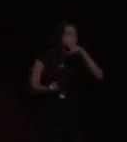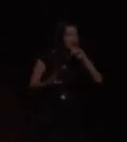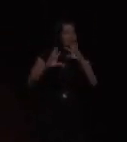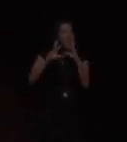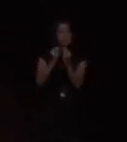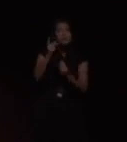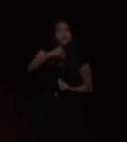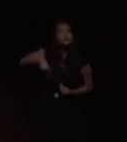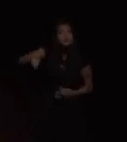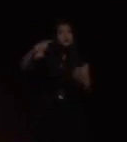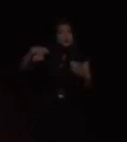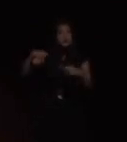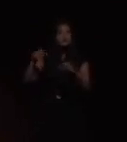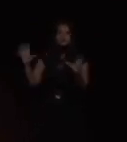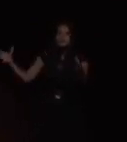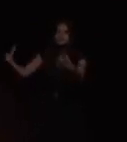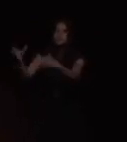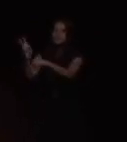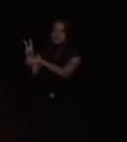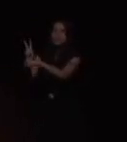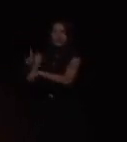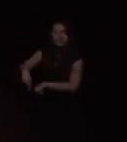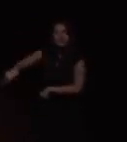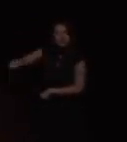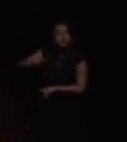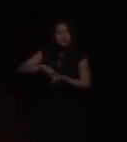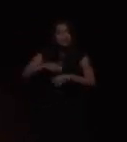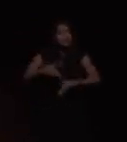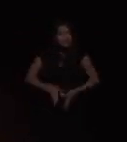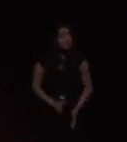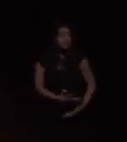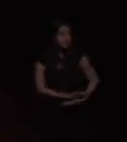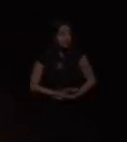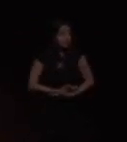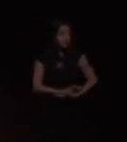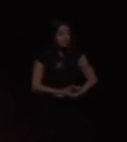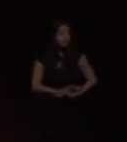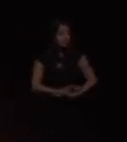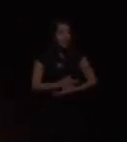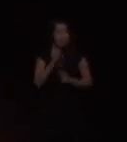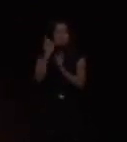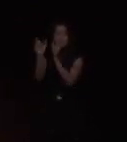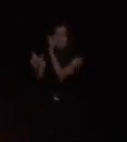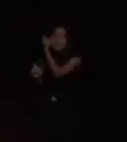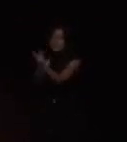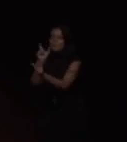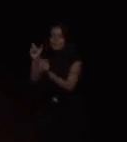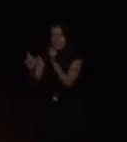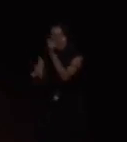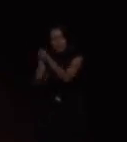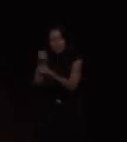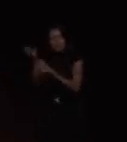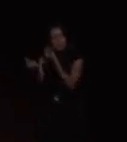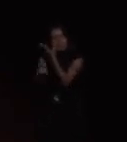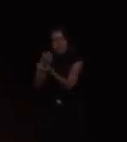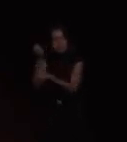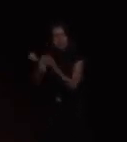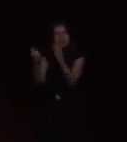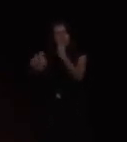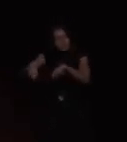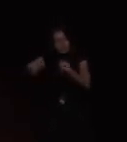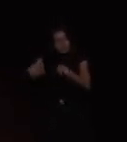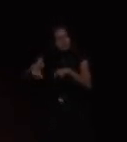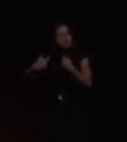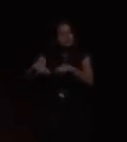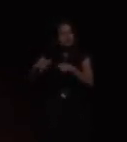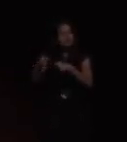bebê chega, ainda mais hoje em dia. Precisa de palavras, precisa de cuidados, precisa de